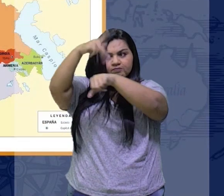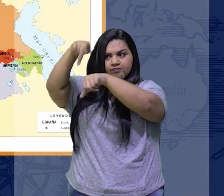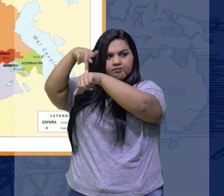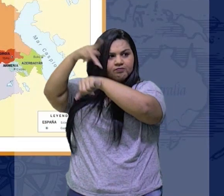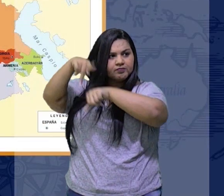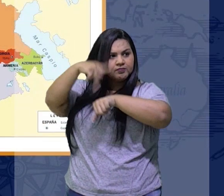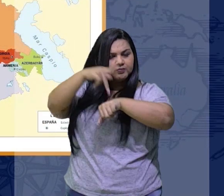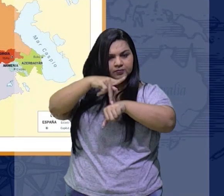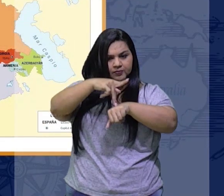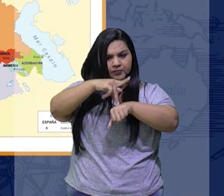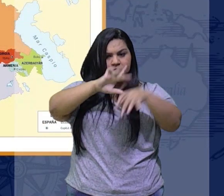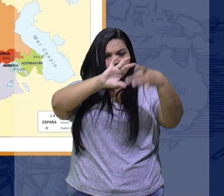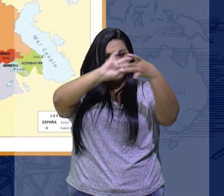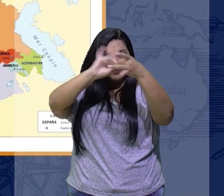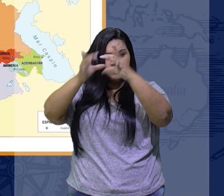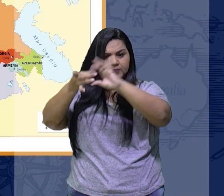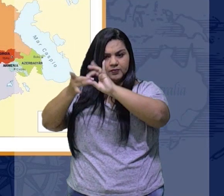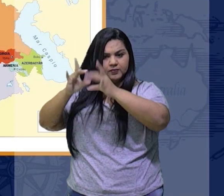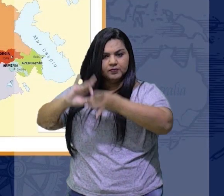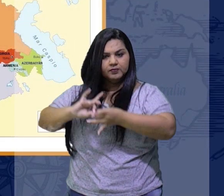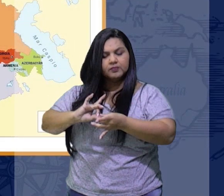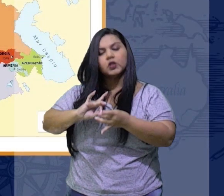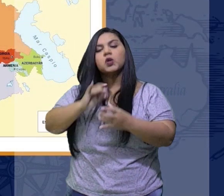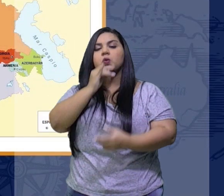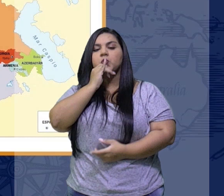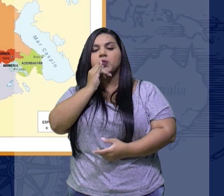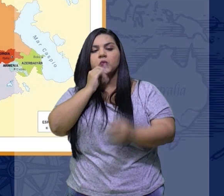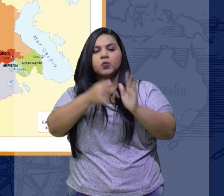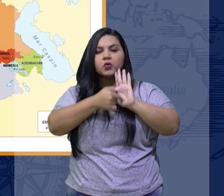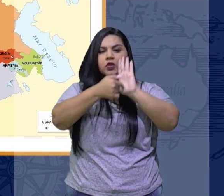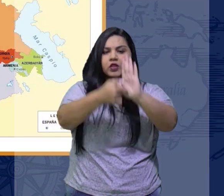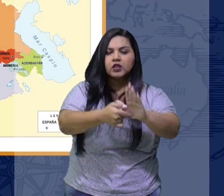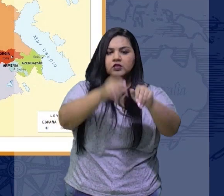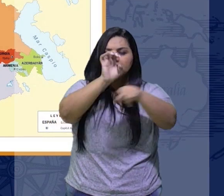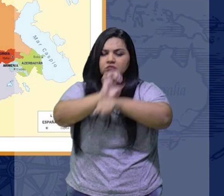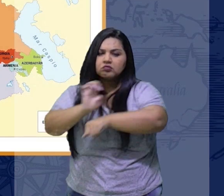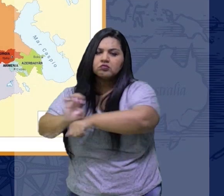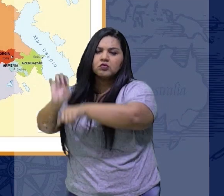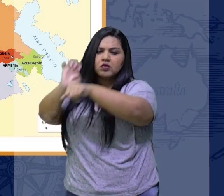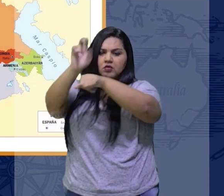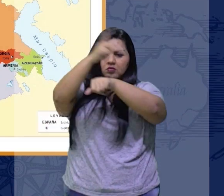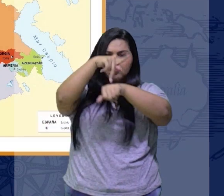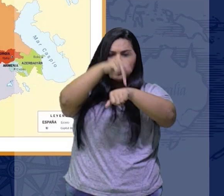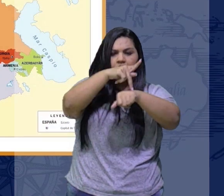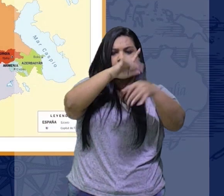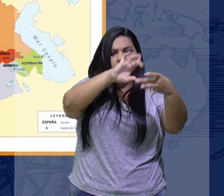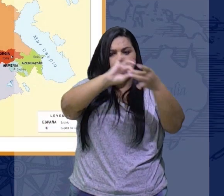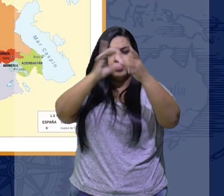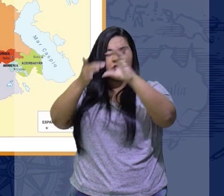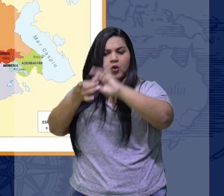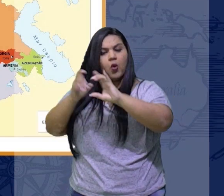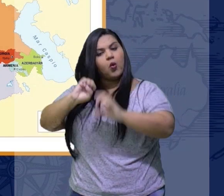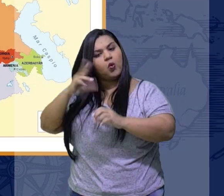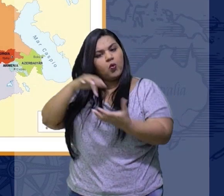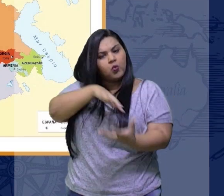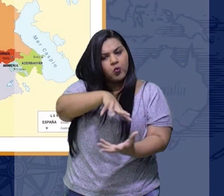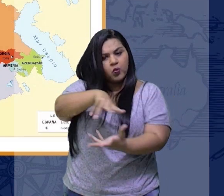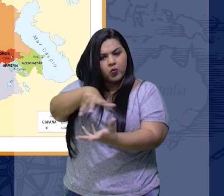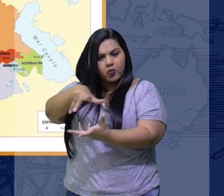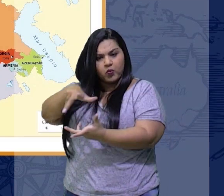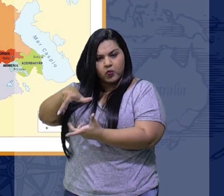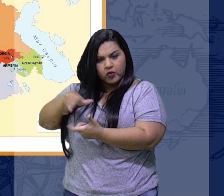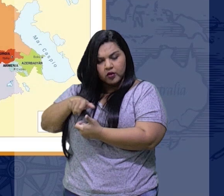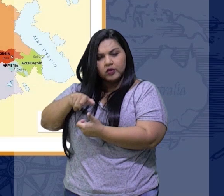continente, né? Mostrando aí, por exemplo, os estados, os países de um continente, ou no mapa mundi a gente tem aí